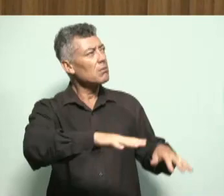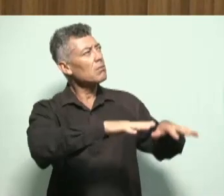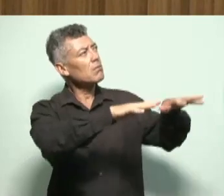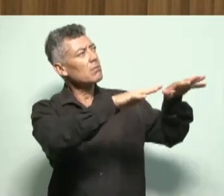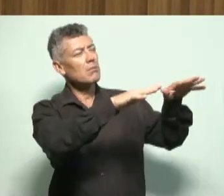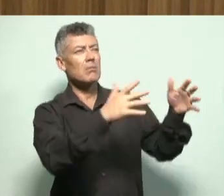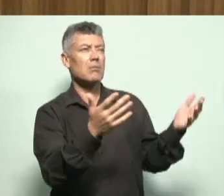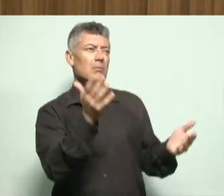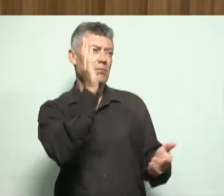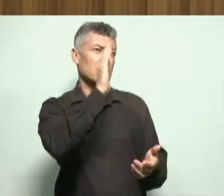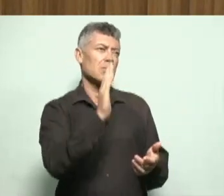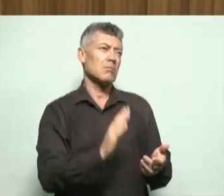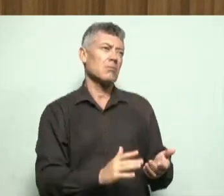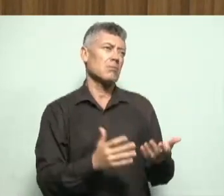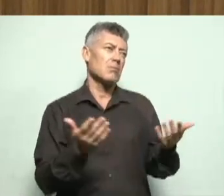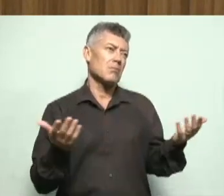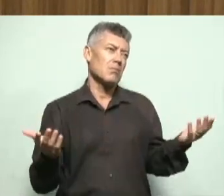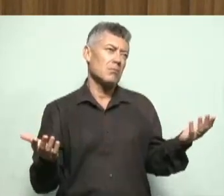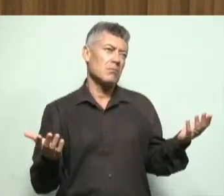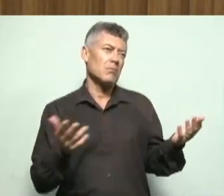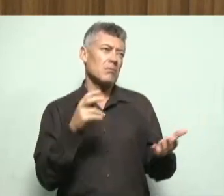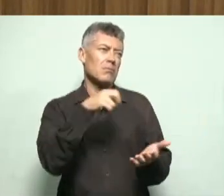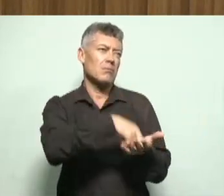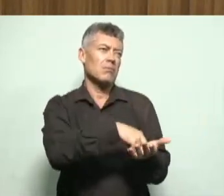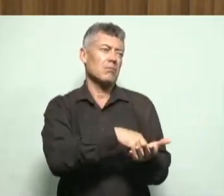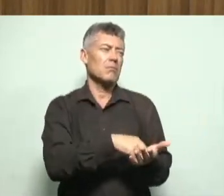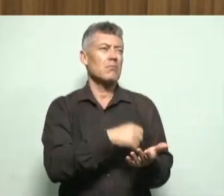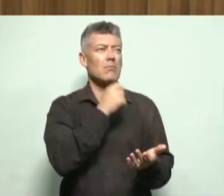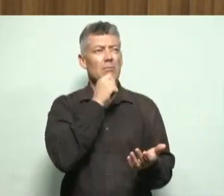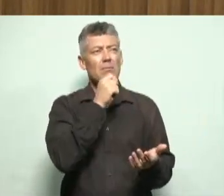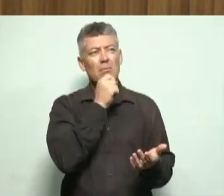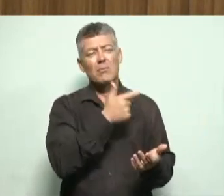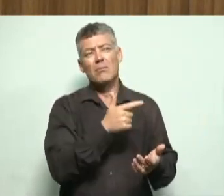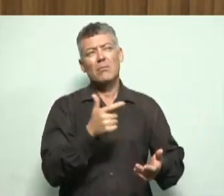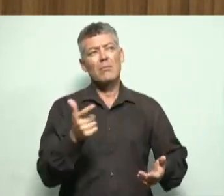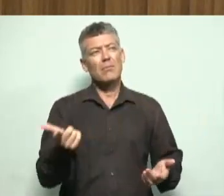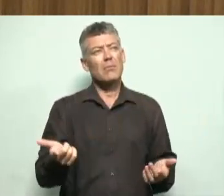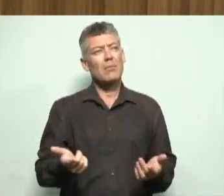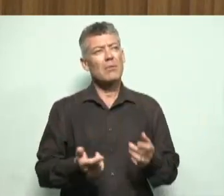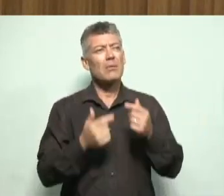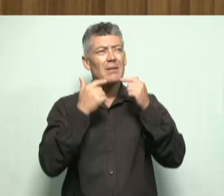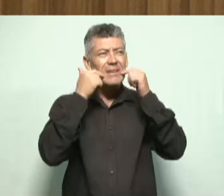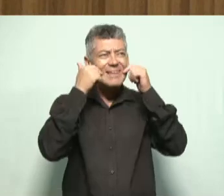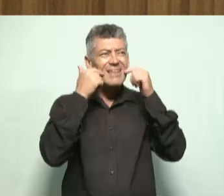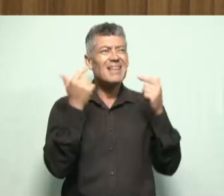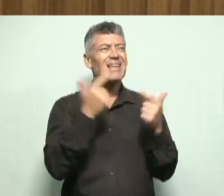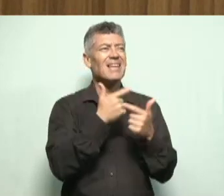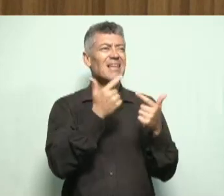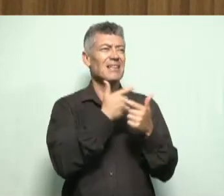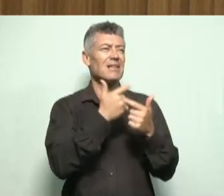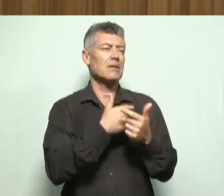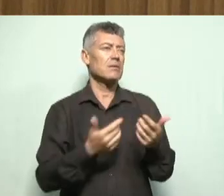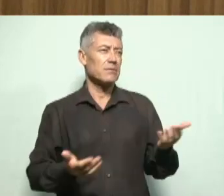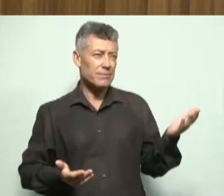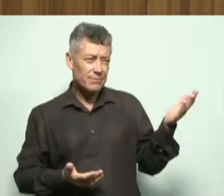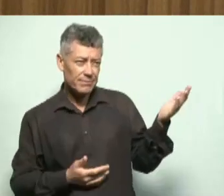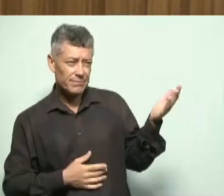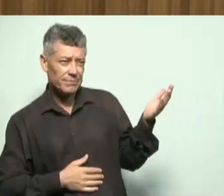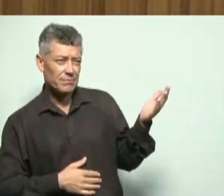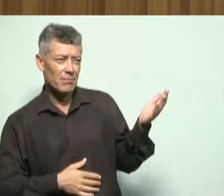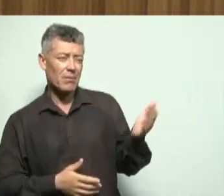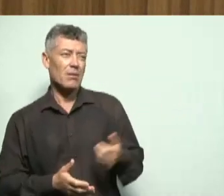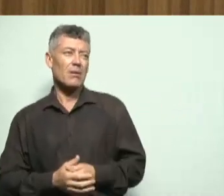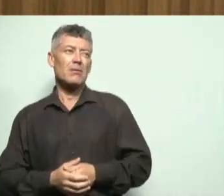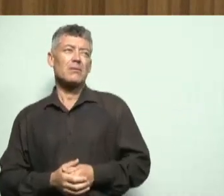todo, não saiu ninguém punido, não saiu ninguém, saiu todo mundo ileso, sorrindo, da cara do brasileiro, vereador Bispo.